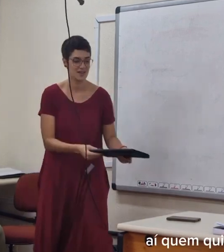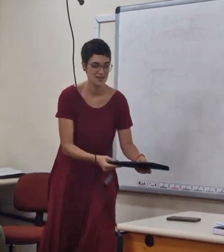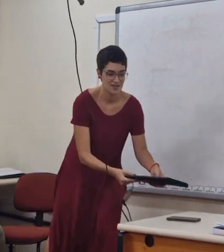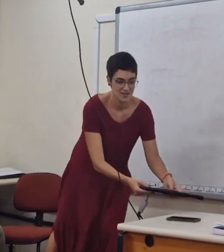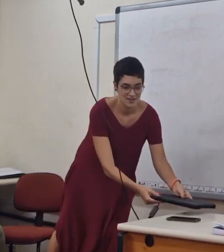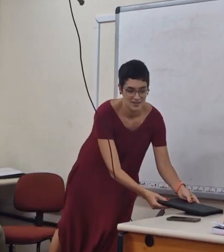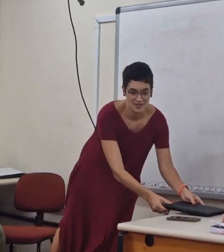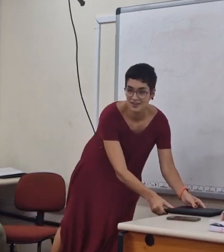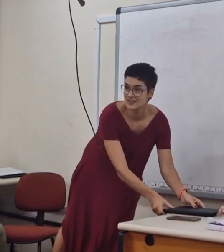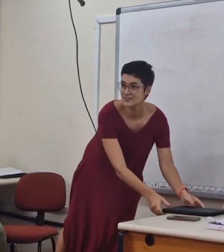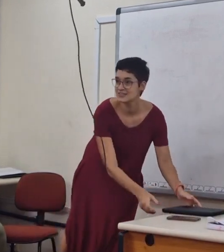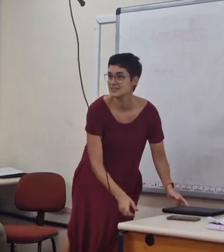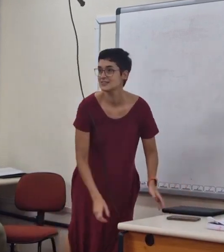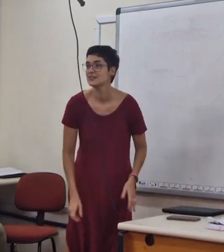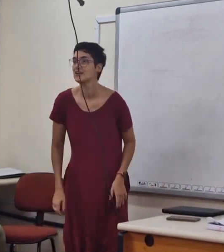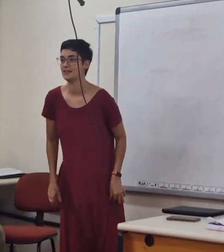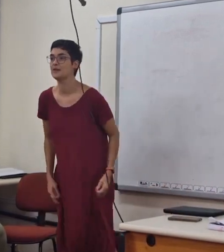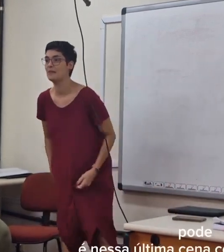quem quiser,